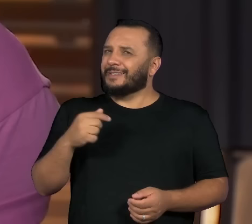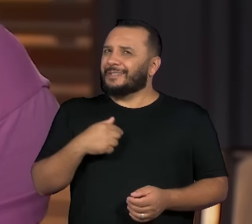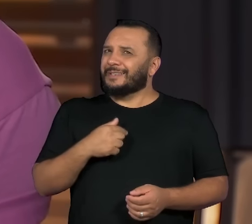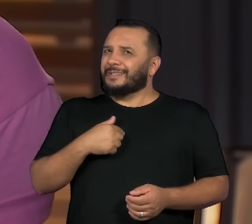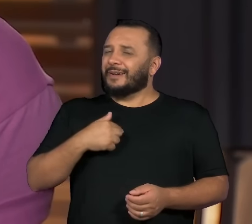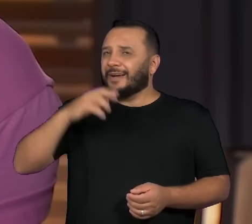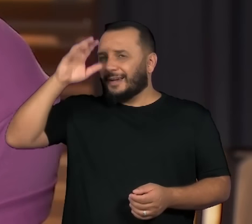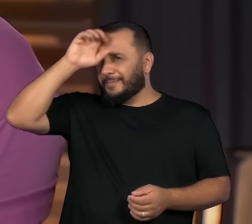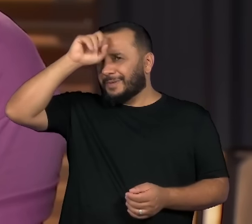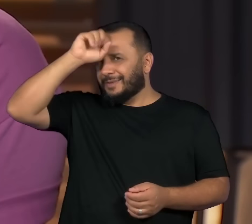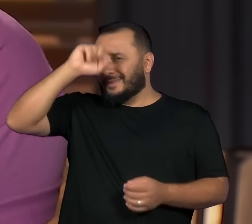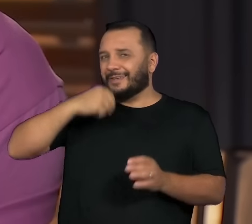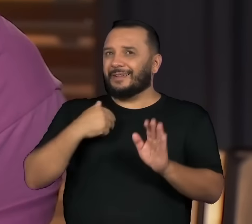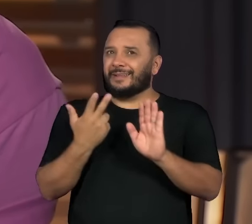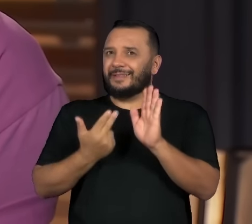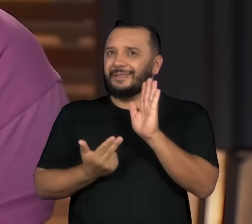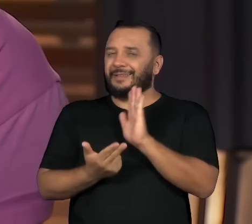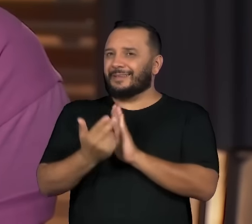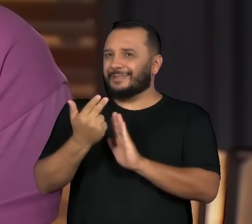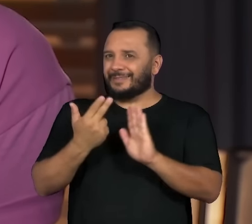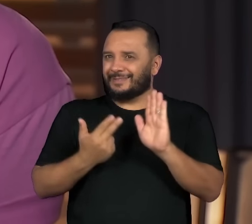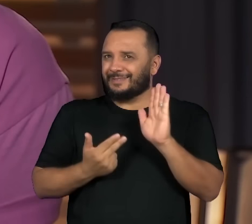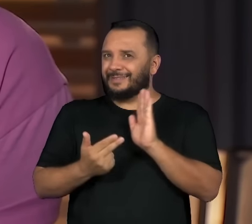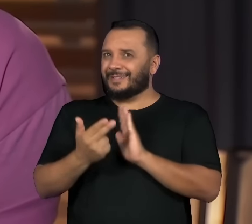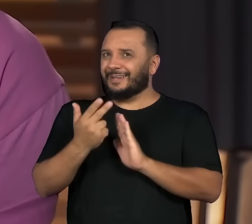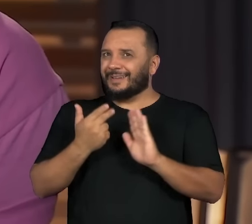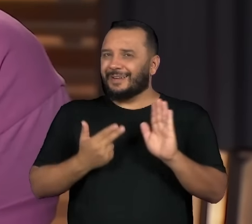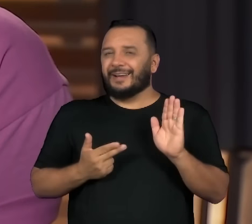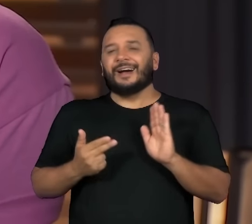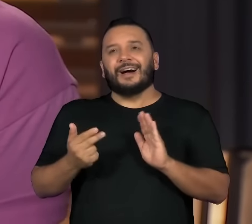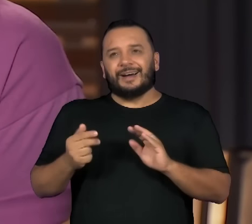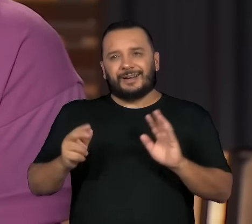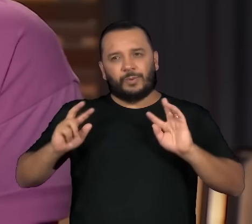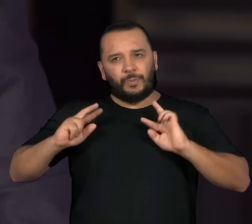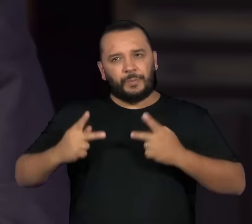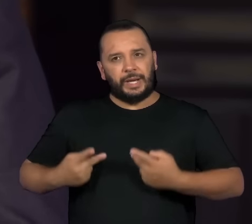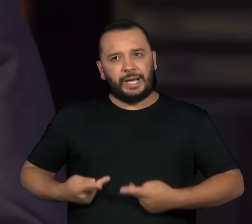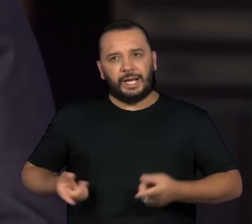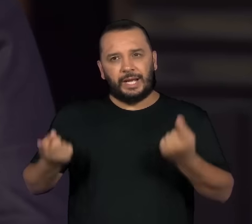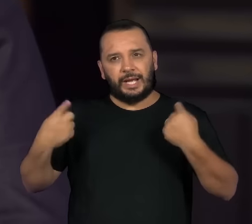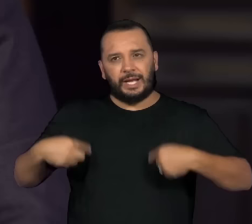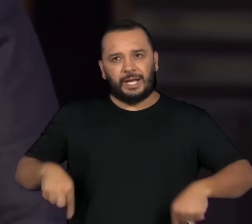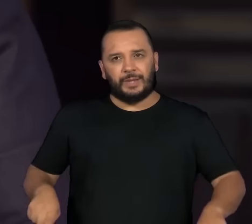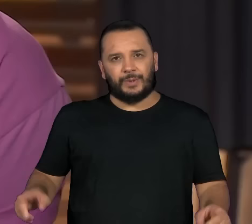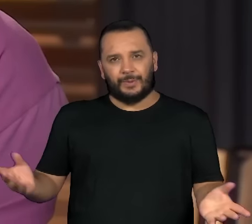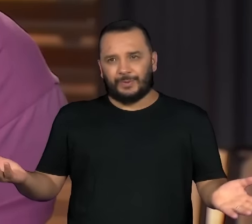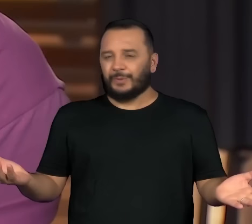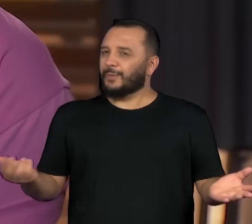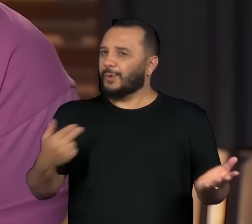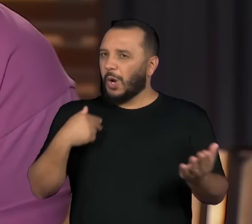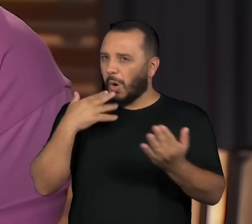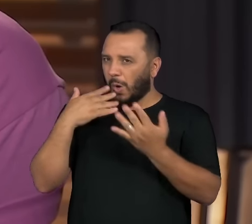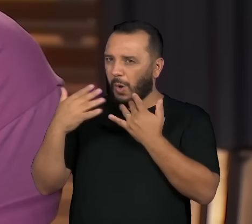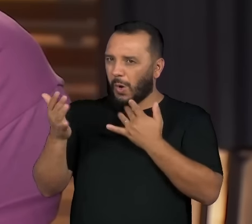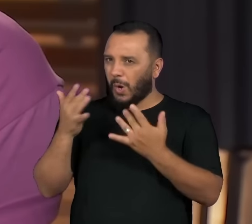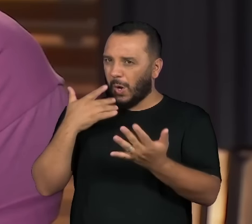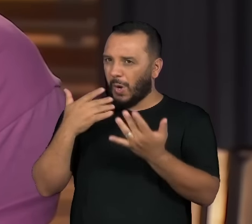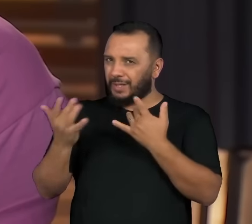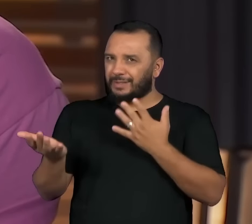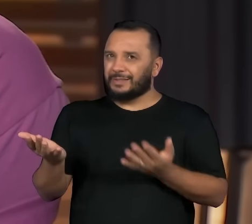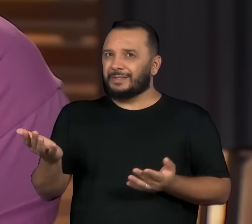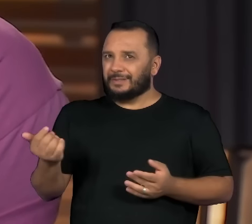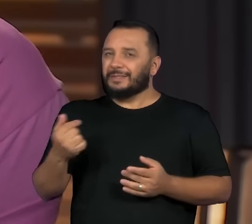devia aprender a desenhar a desenhar figura humana, né? Figura humana E cores. em cores. Eu,